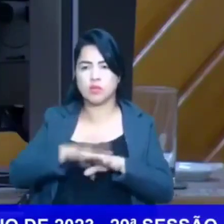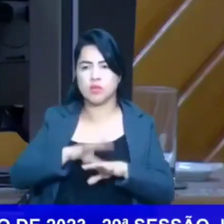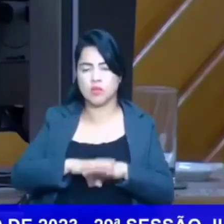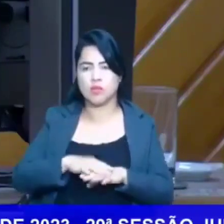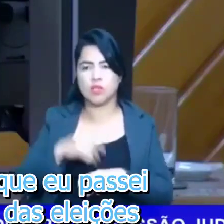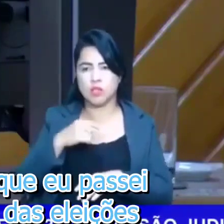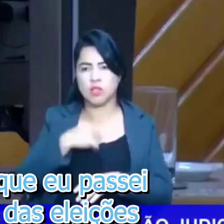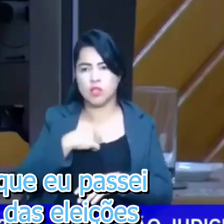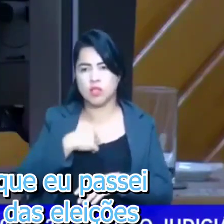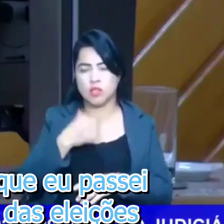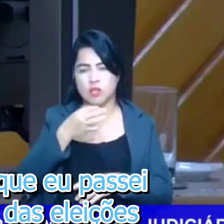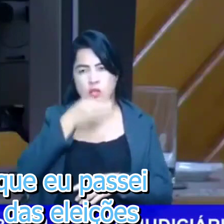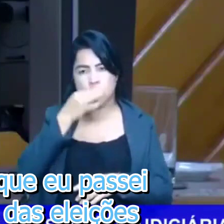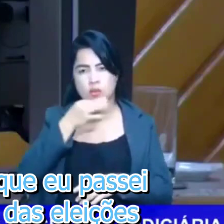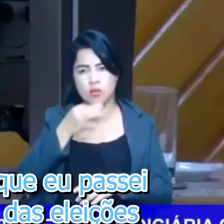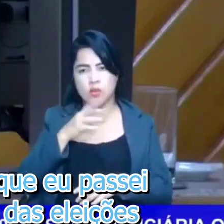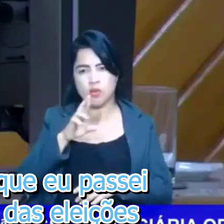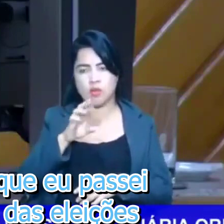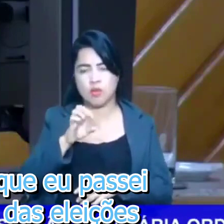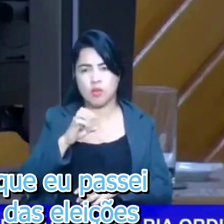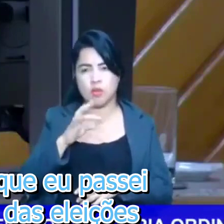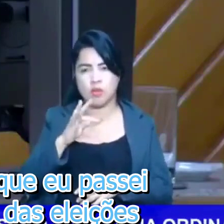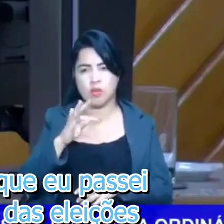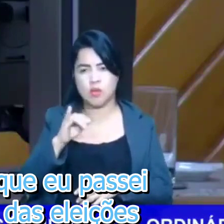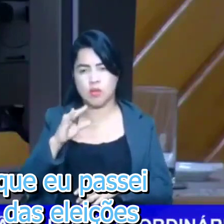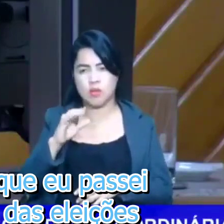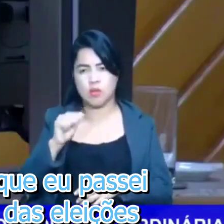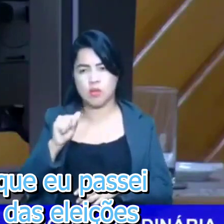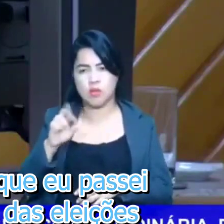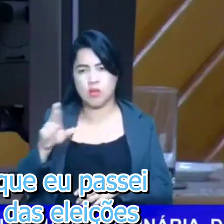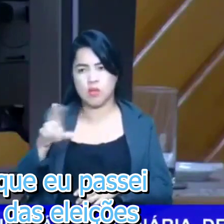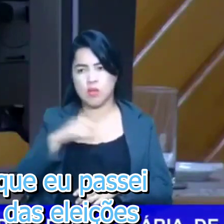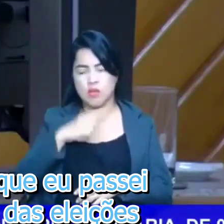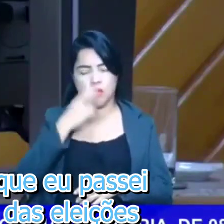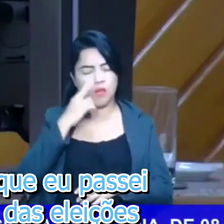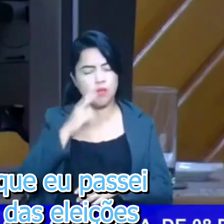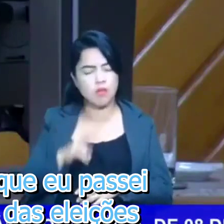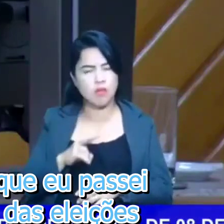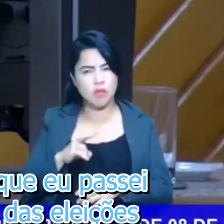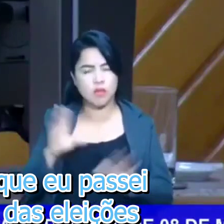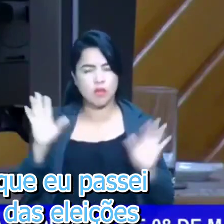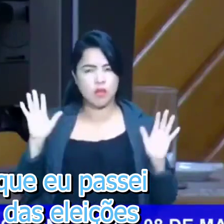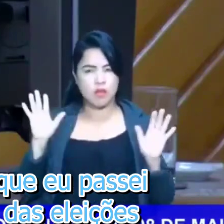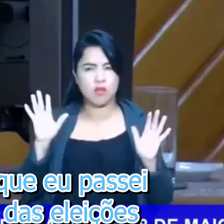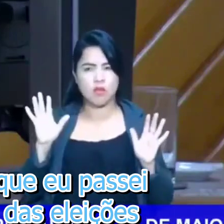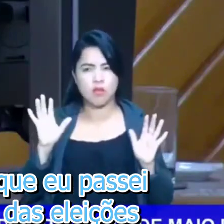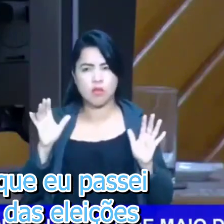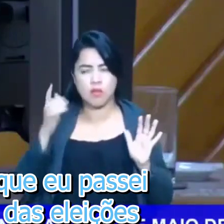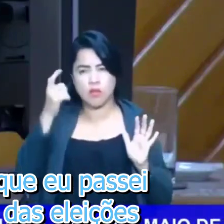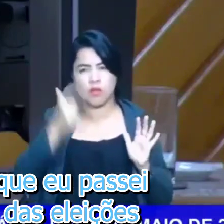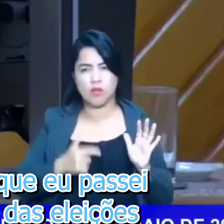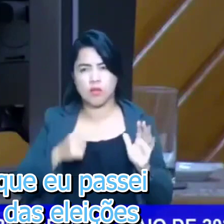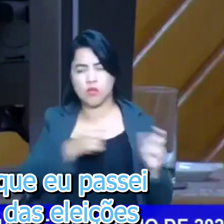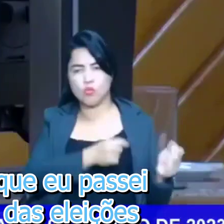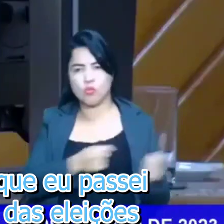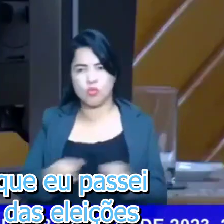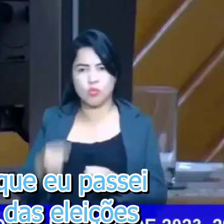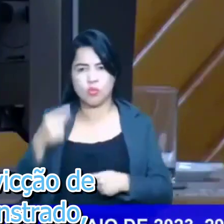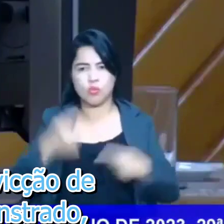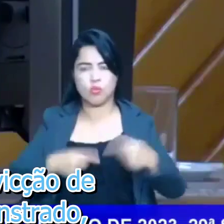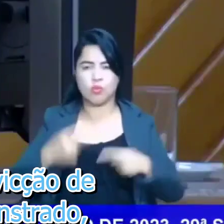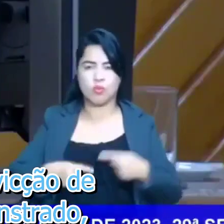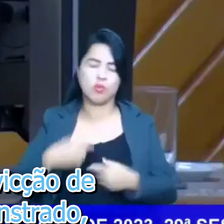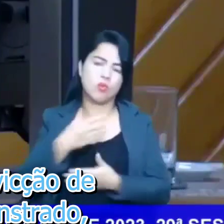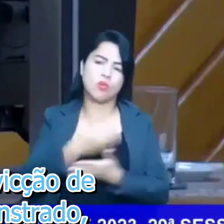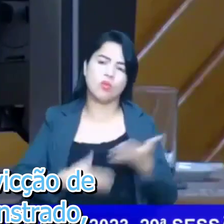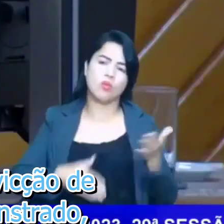um desses processos, pelo menos eu vou retificar o parecer, porque eu passei a adotar uma postura um pouco mais pragmática no curso das eleições, ou no curso das